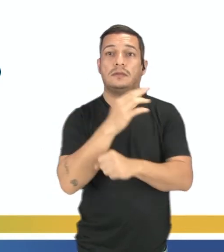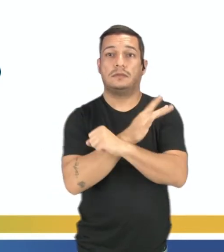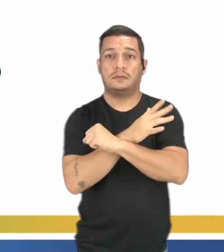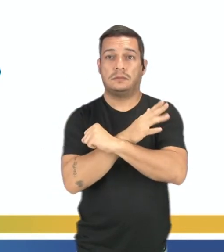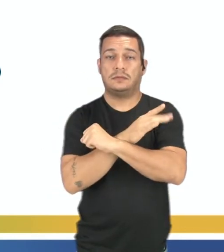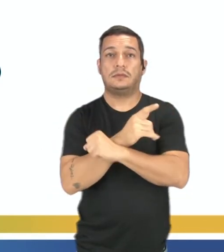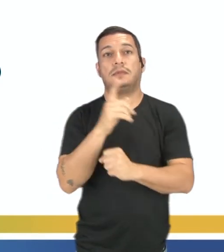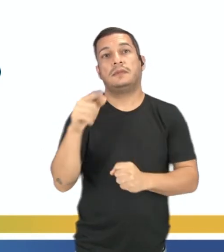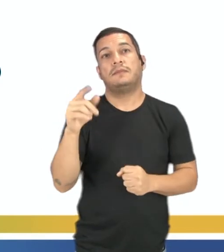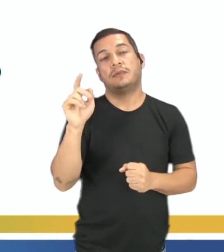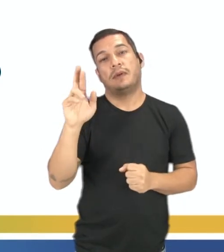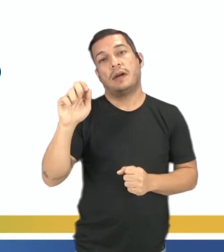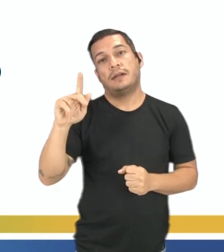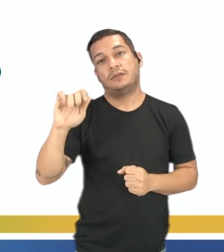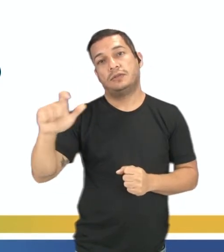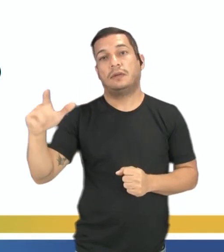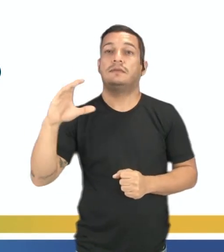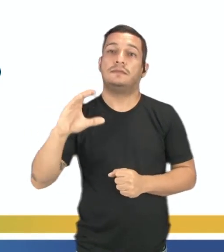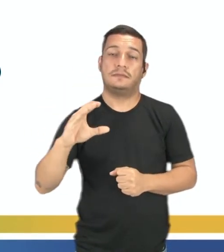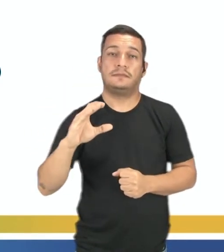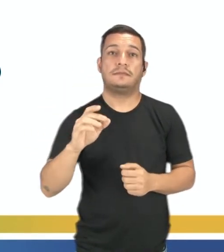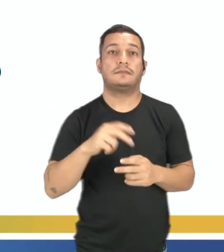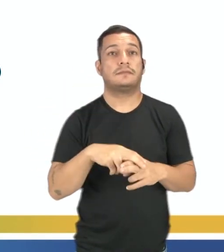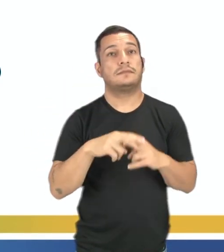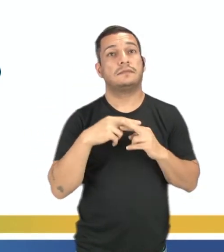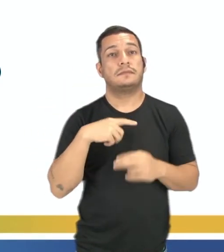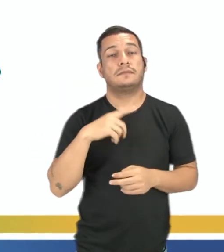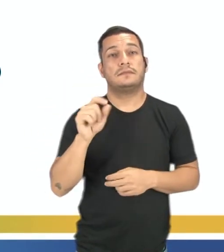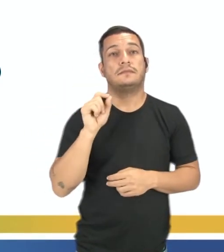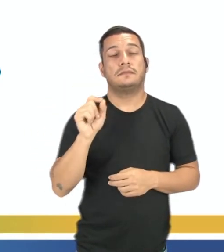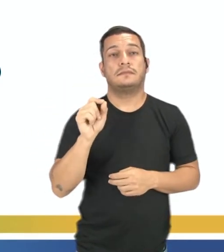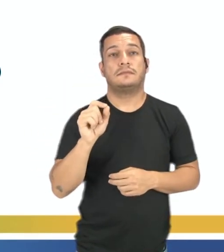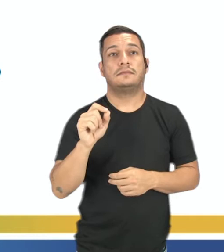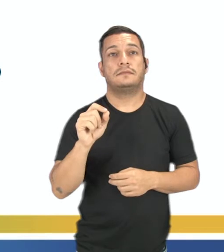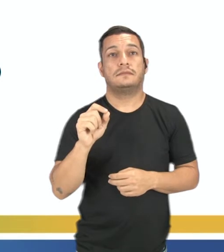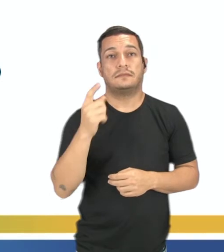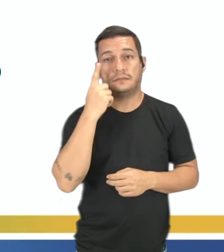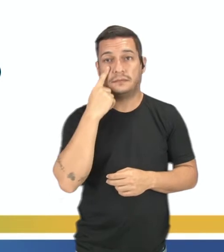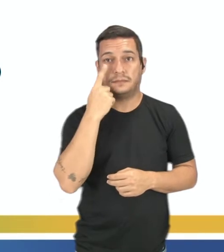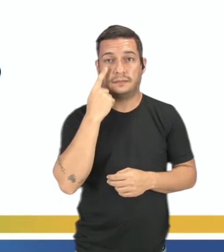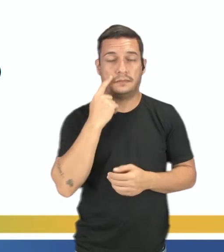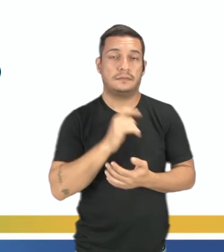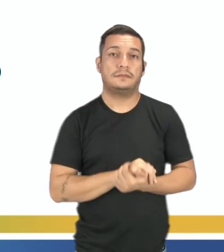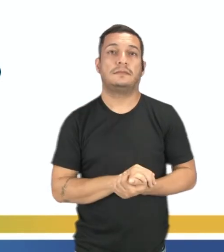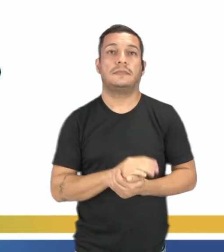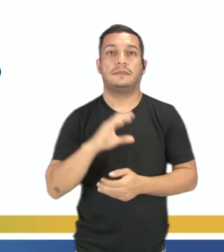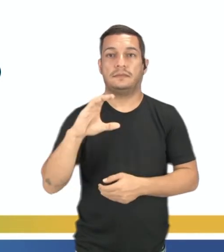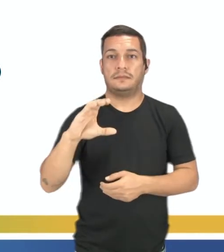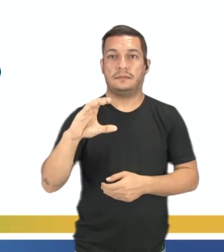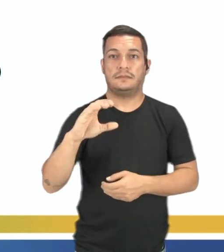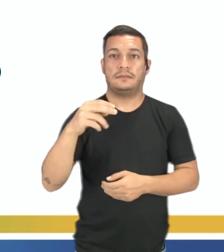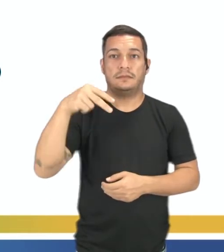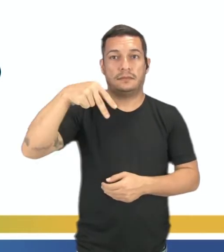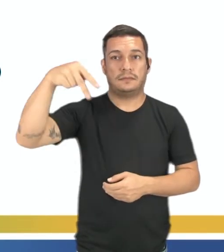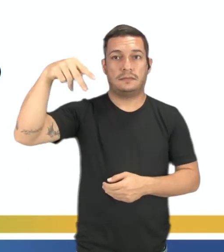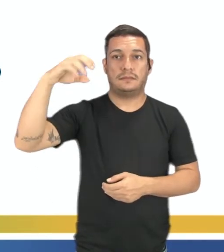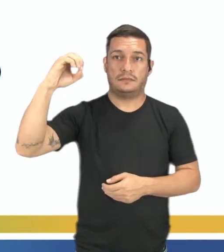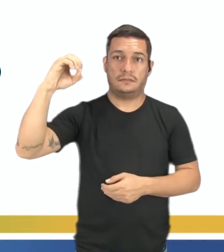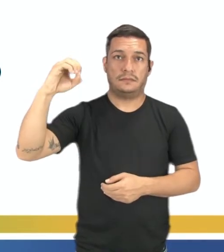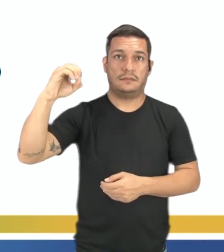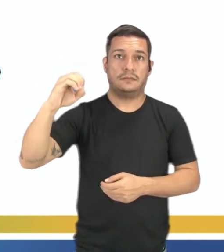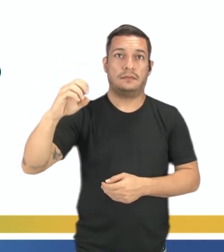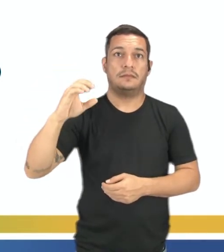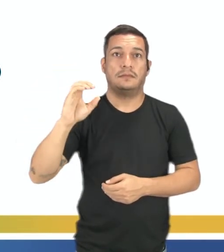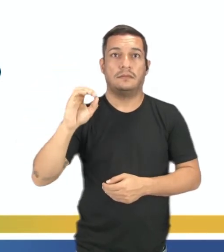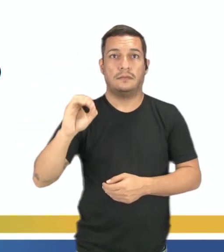aço acabou circo por um radical cê portanto eu eu terei olha olha aqui ó cê dupla ó